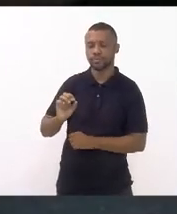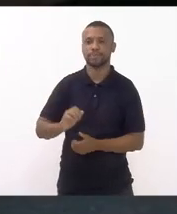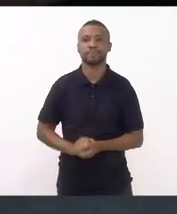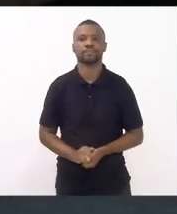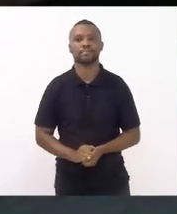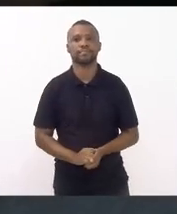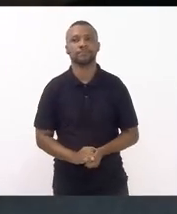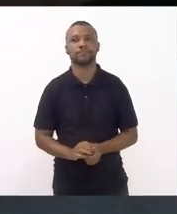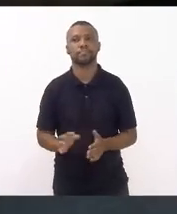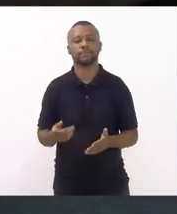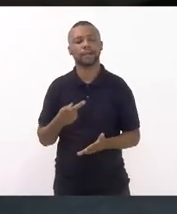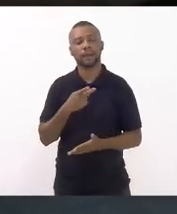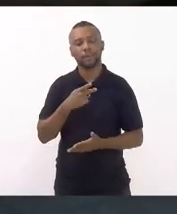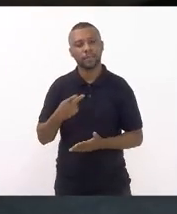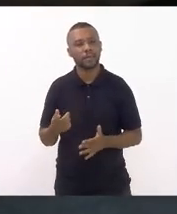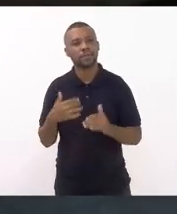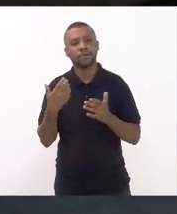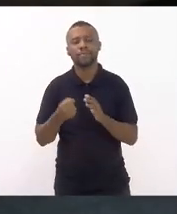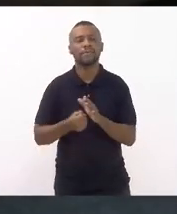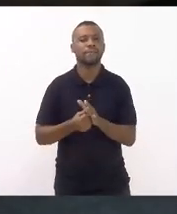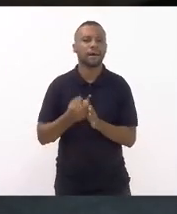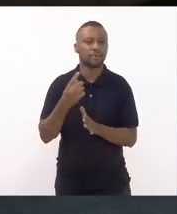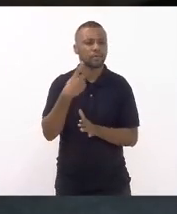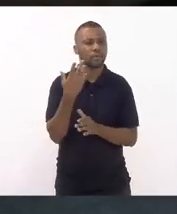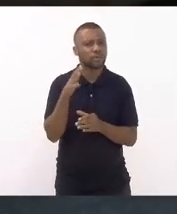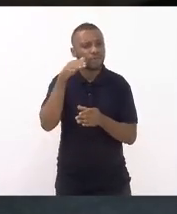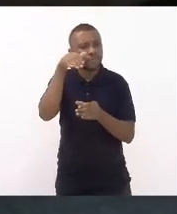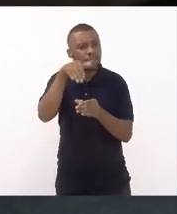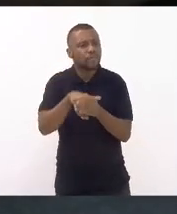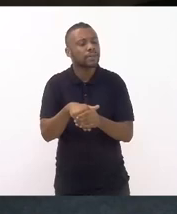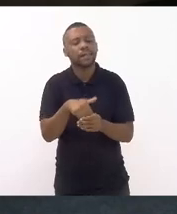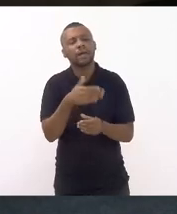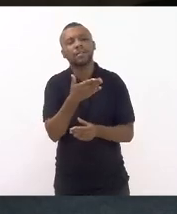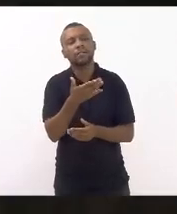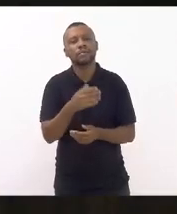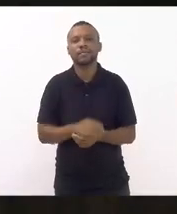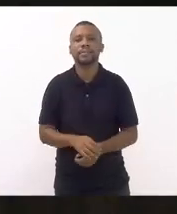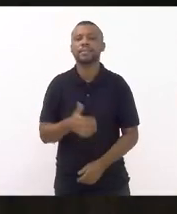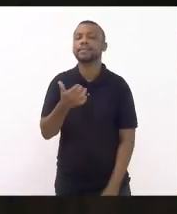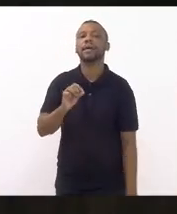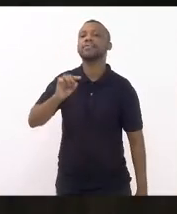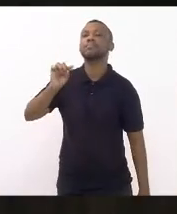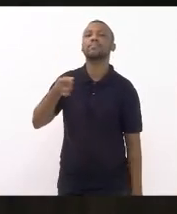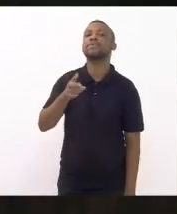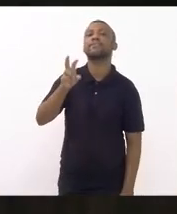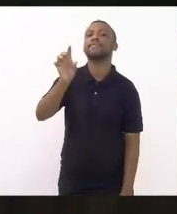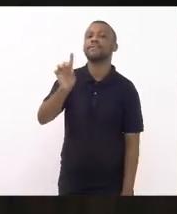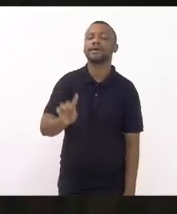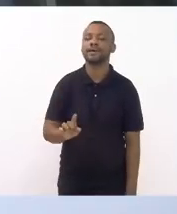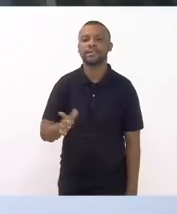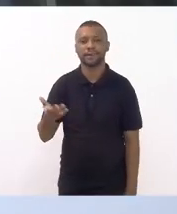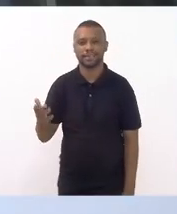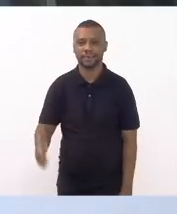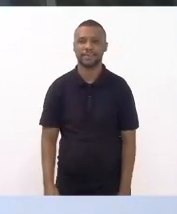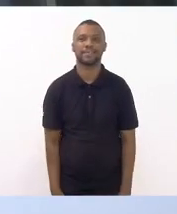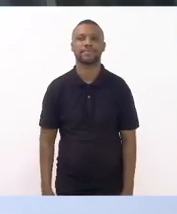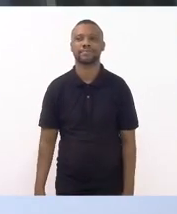Presidente, quantas vezes a gente pode votar nisso, hein? 10 mil vezes.